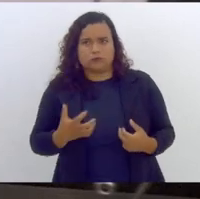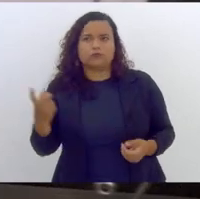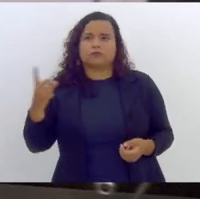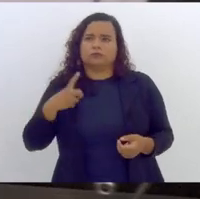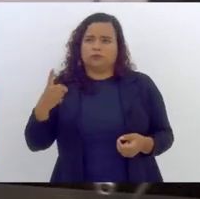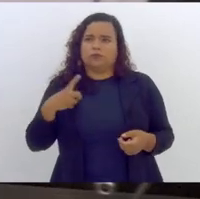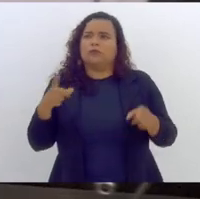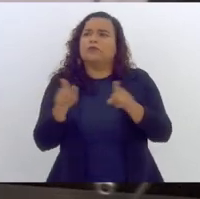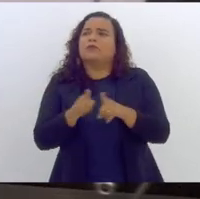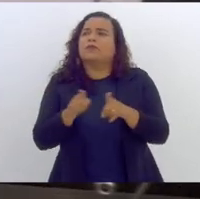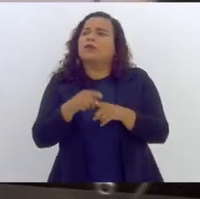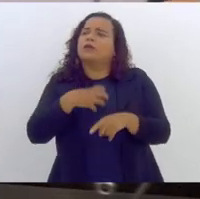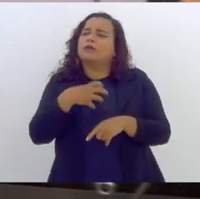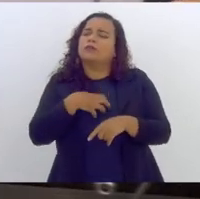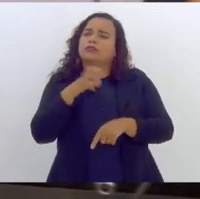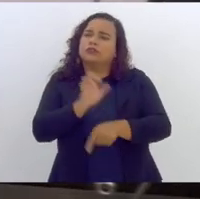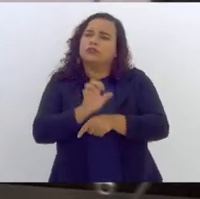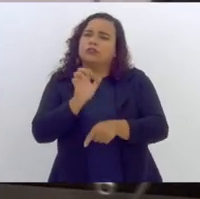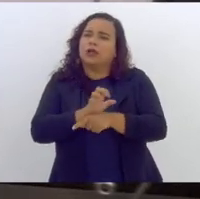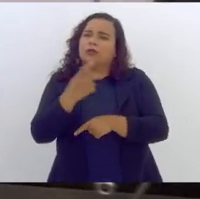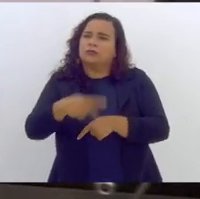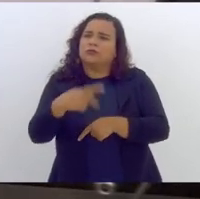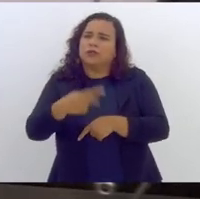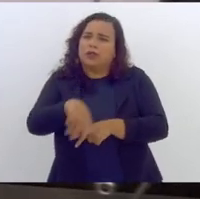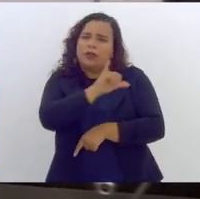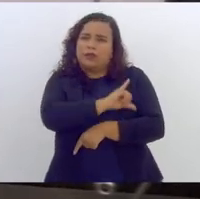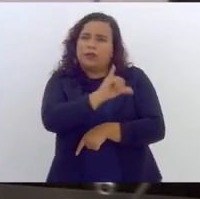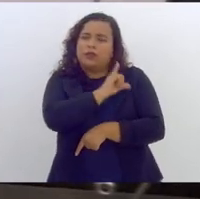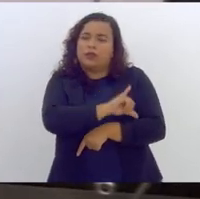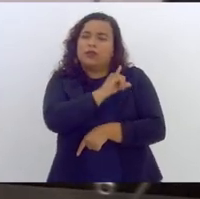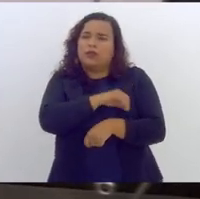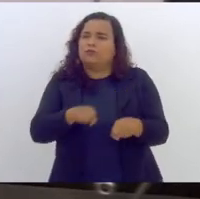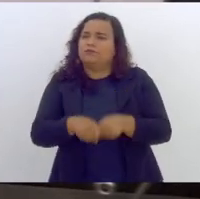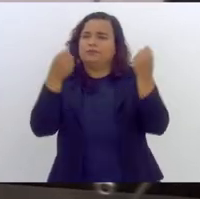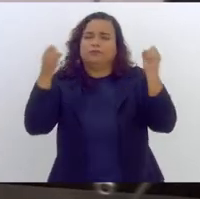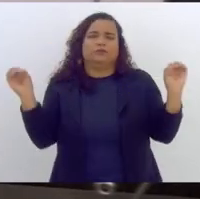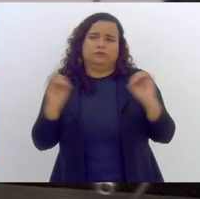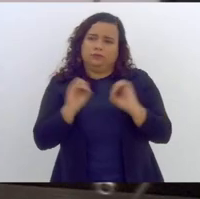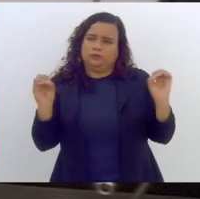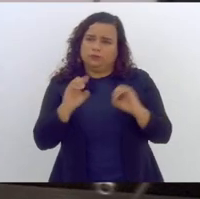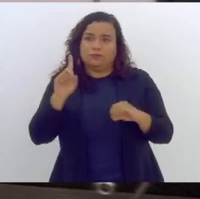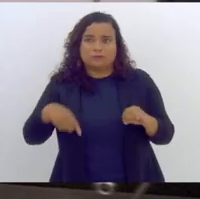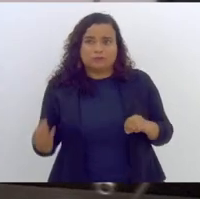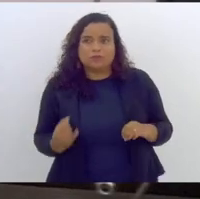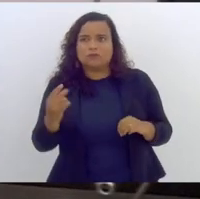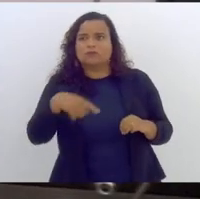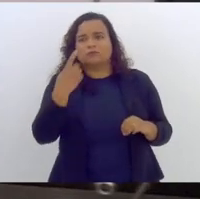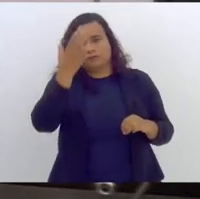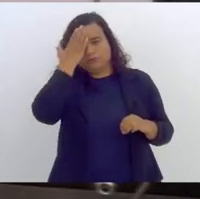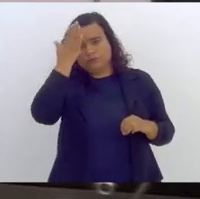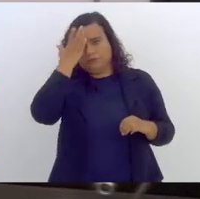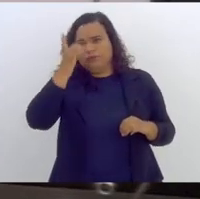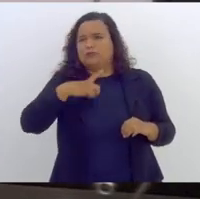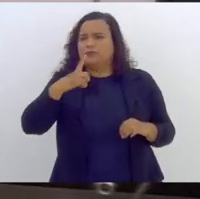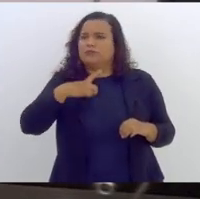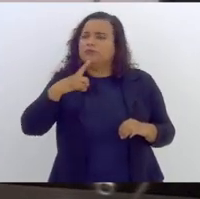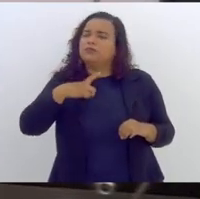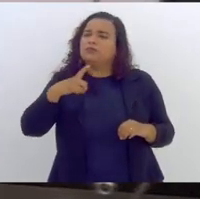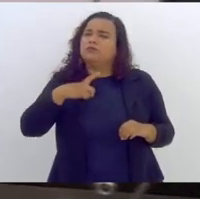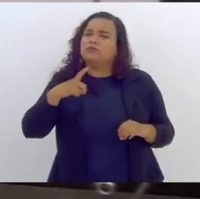de forma que nosso estado de Janeiro não quebre isso é muito importante para que a gente tenha essa essa